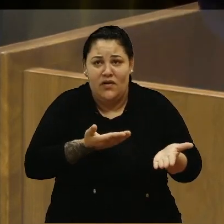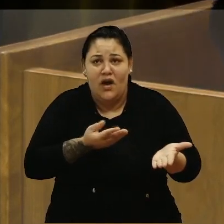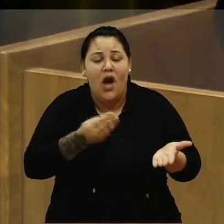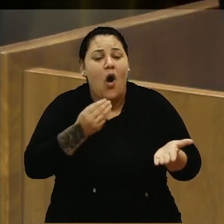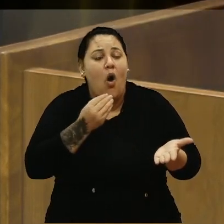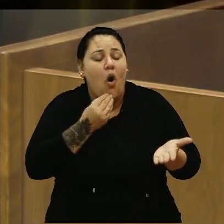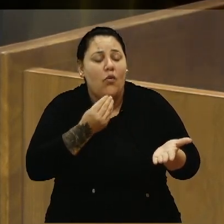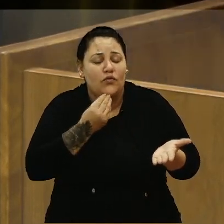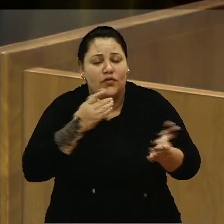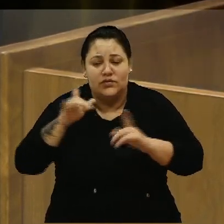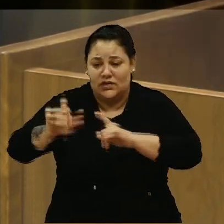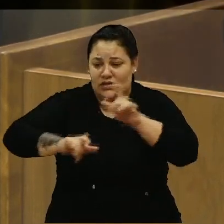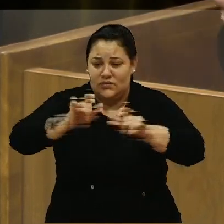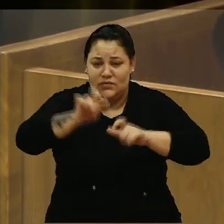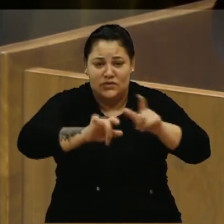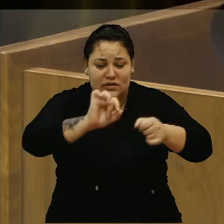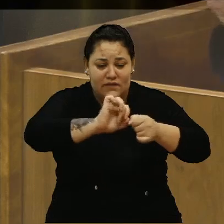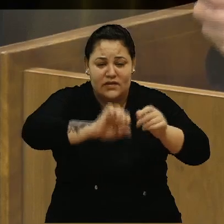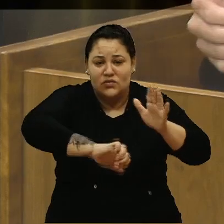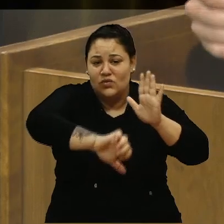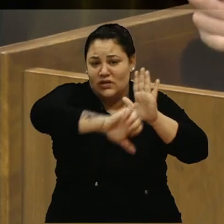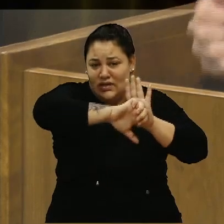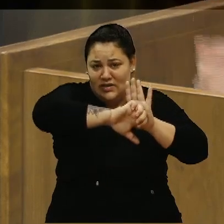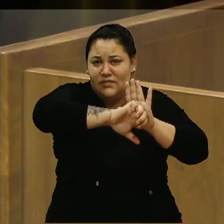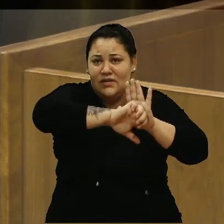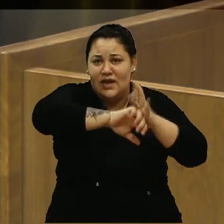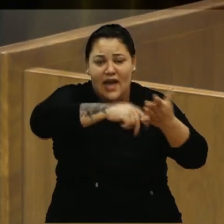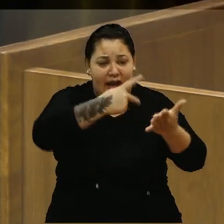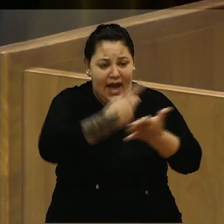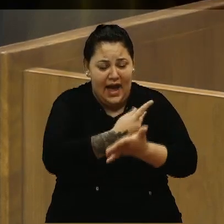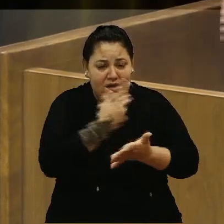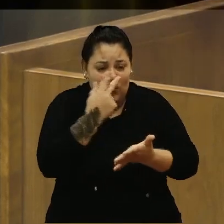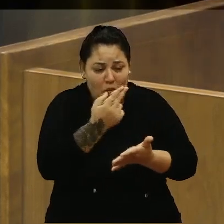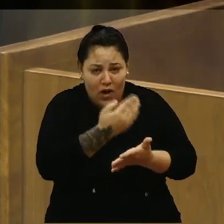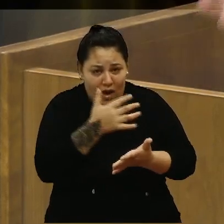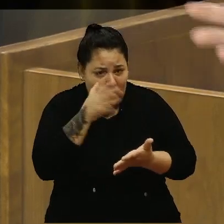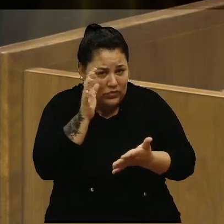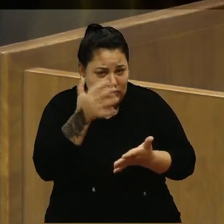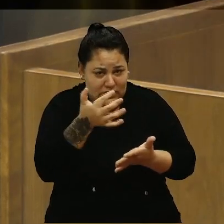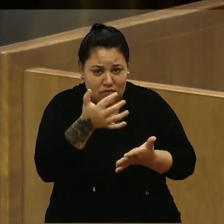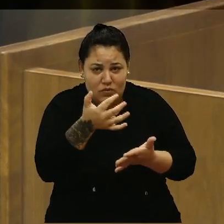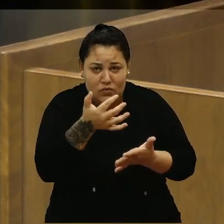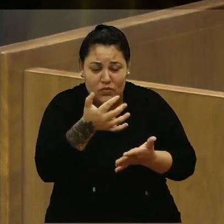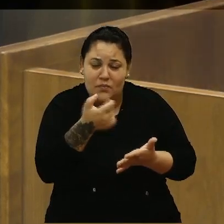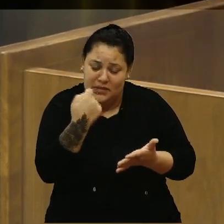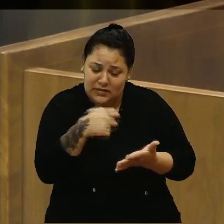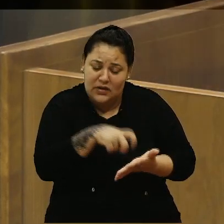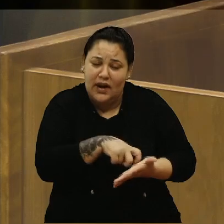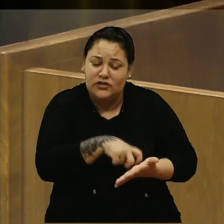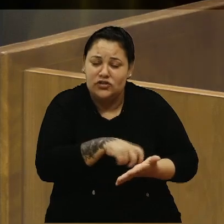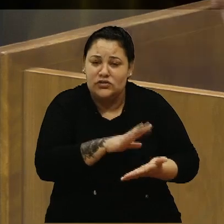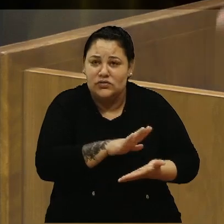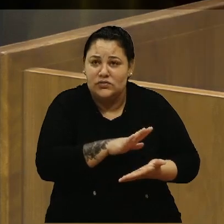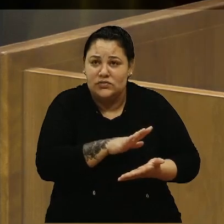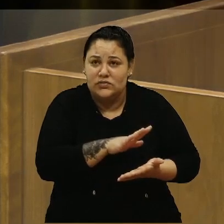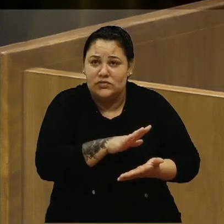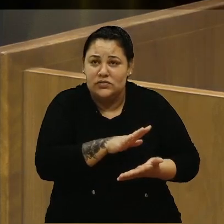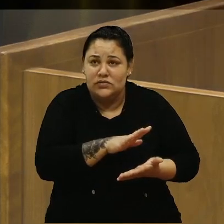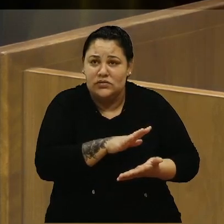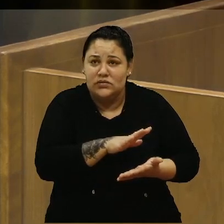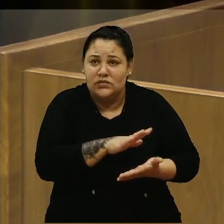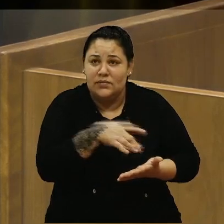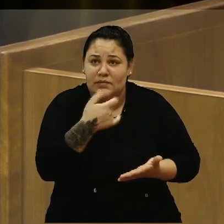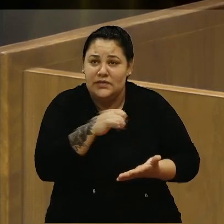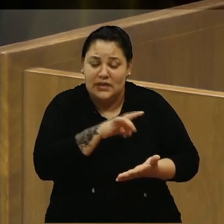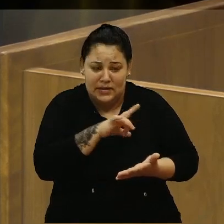que as pessoas que cometem um crime, um ato infracional como esse que foi cometido ontem, têm que ser punidos. Tem que ser a pena mais branda,